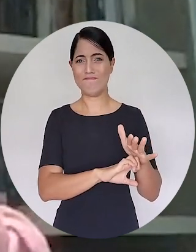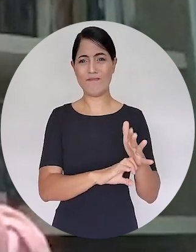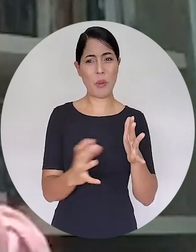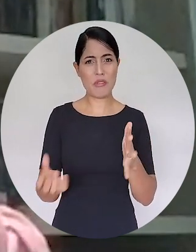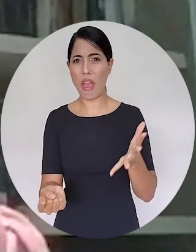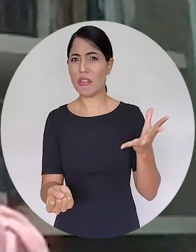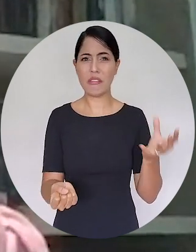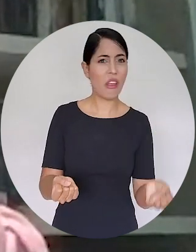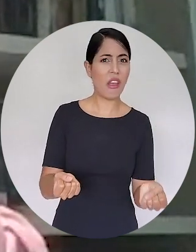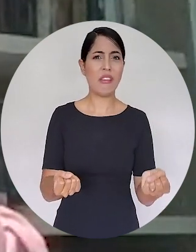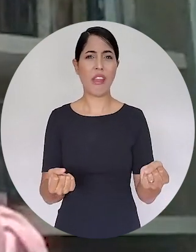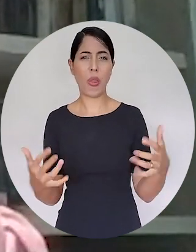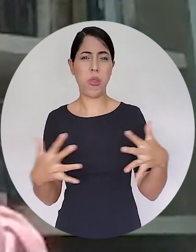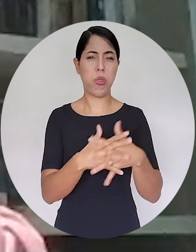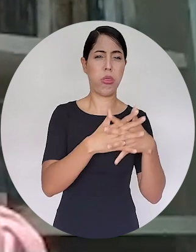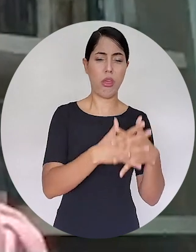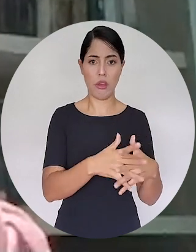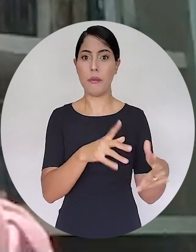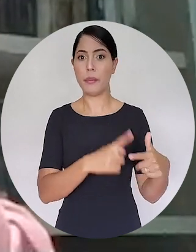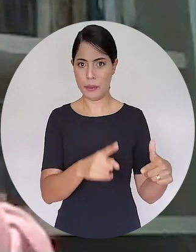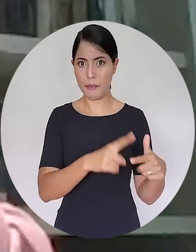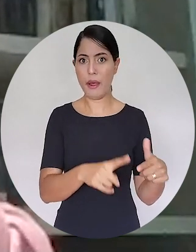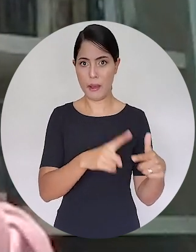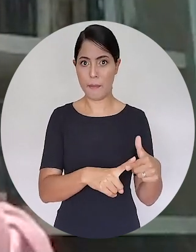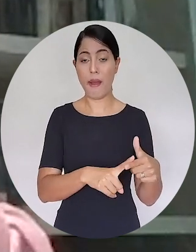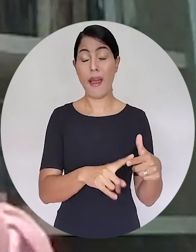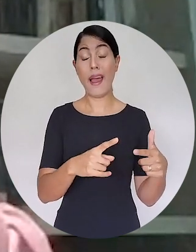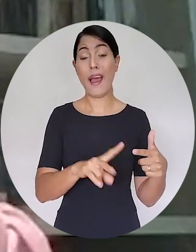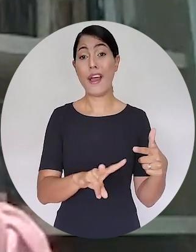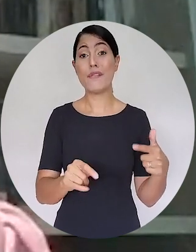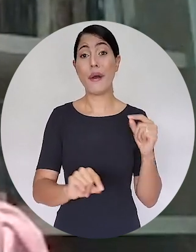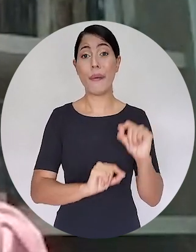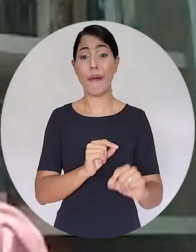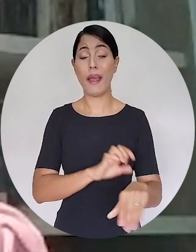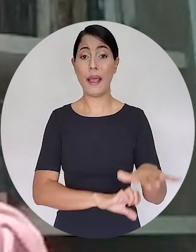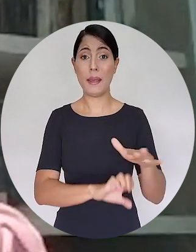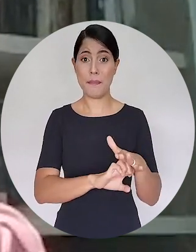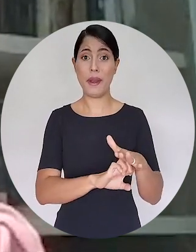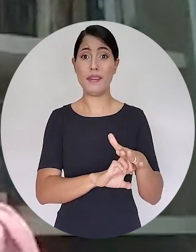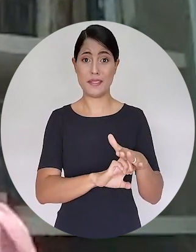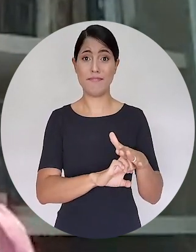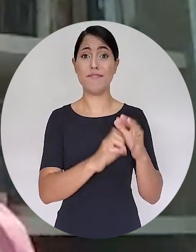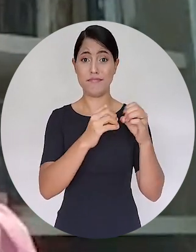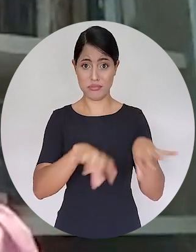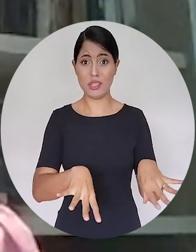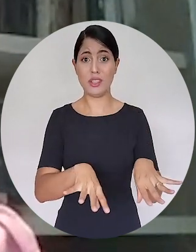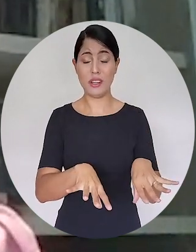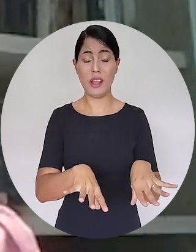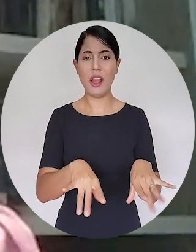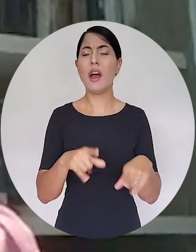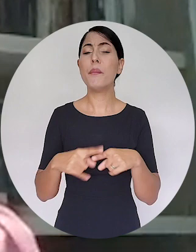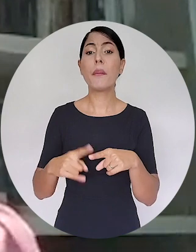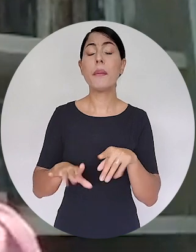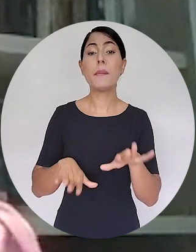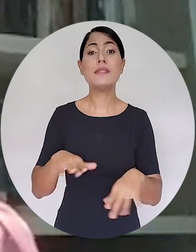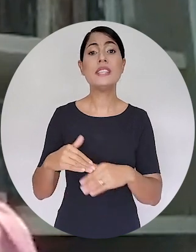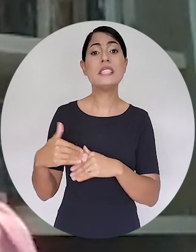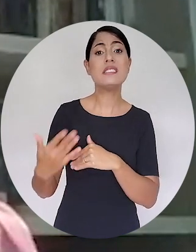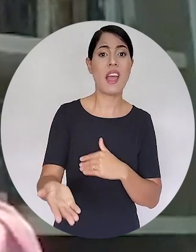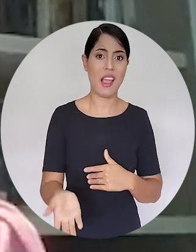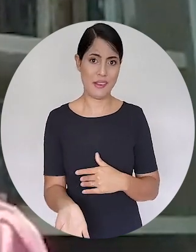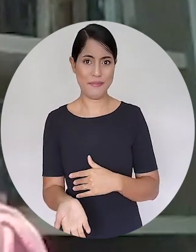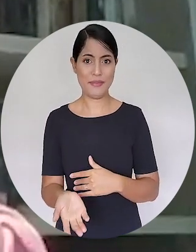pessoas imaginam. Às vezes a gente acha que o que está levando ao fim daquela empresa, ao fim daquela atividade, são questões